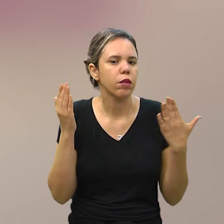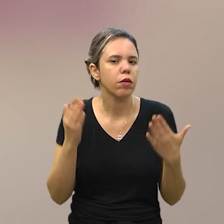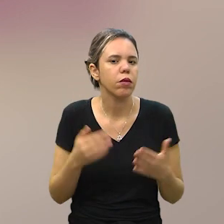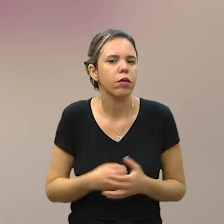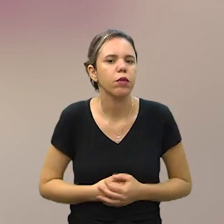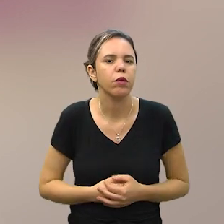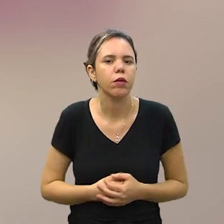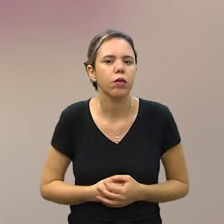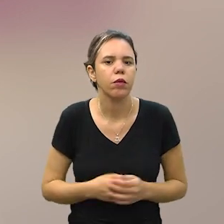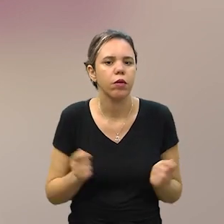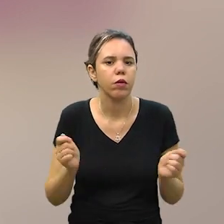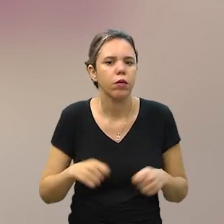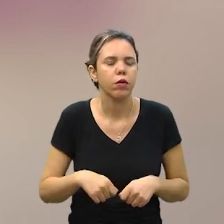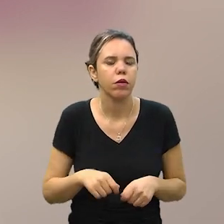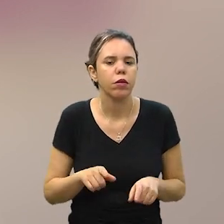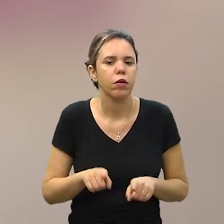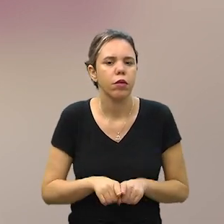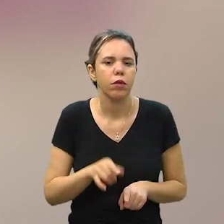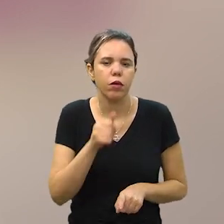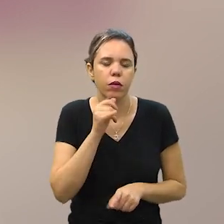mental. Então, a gente poder